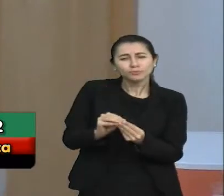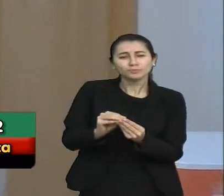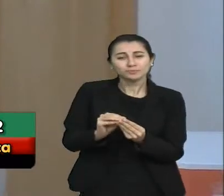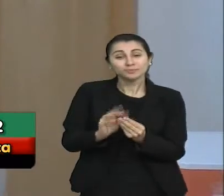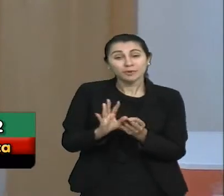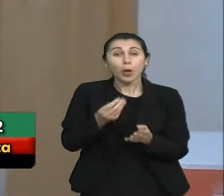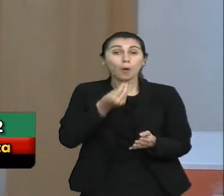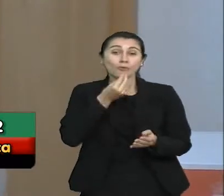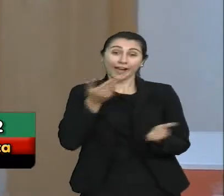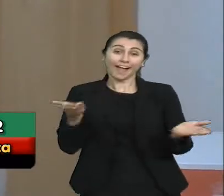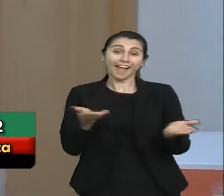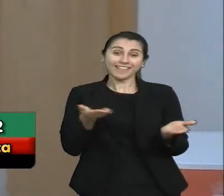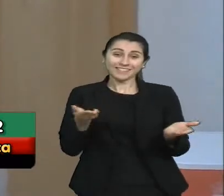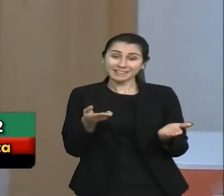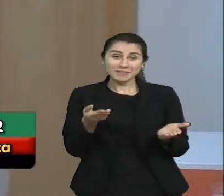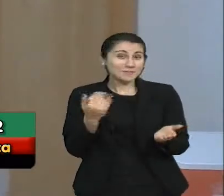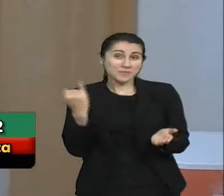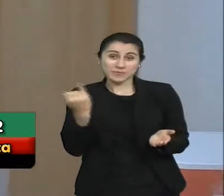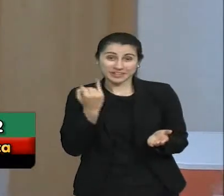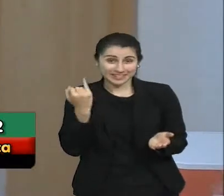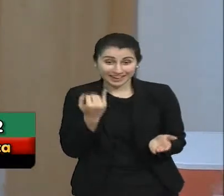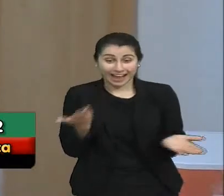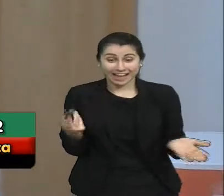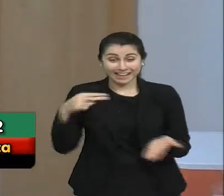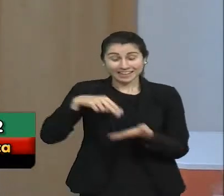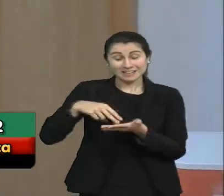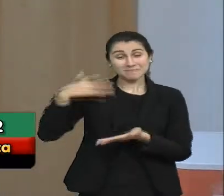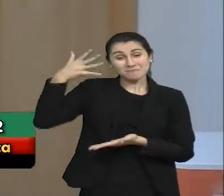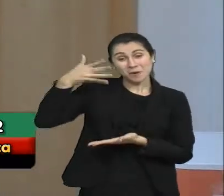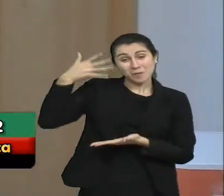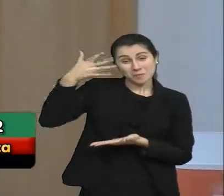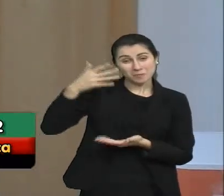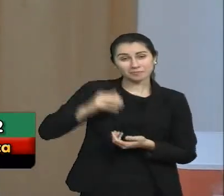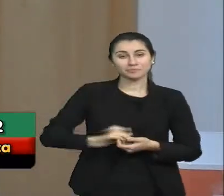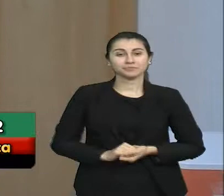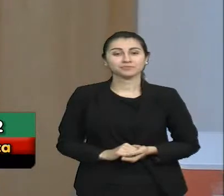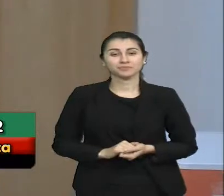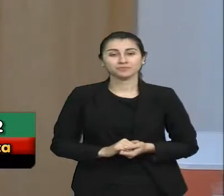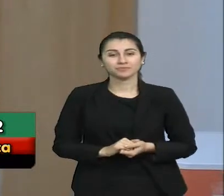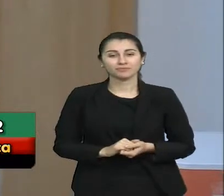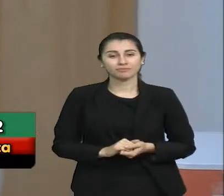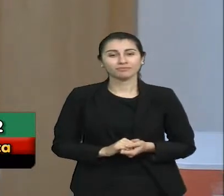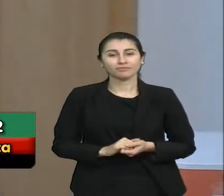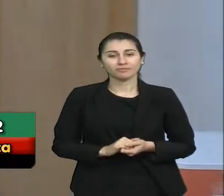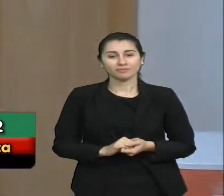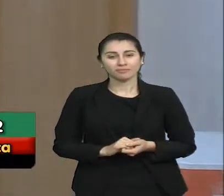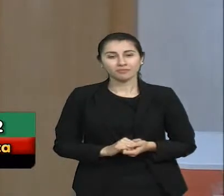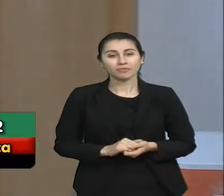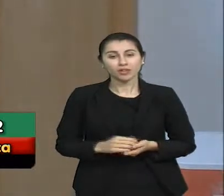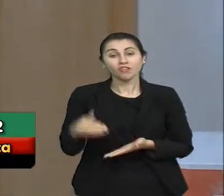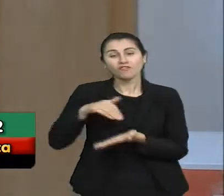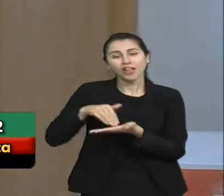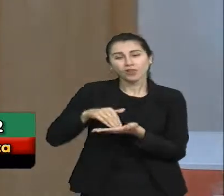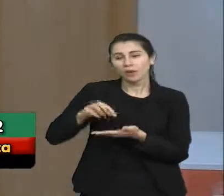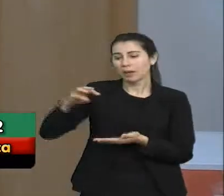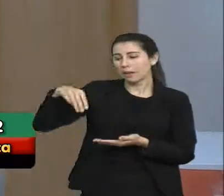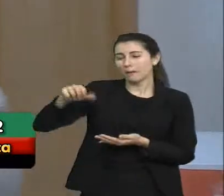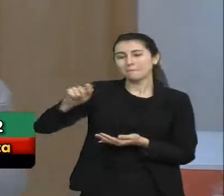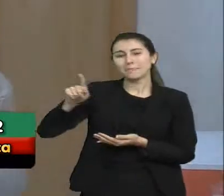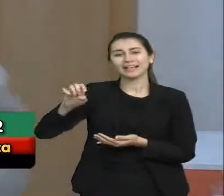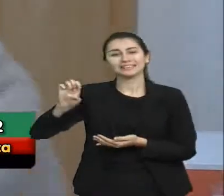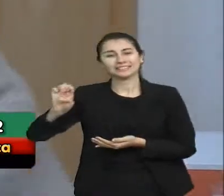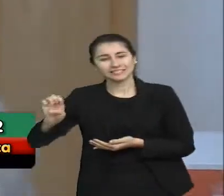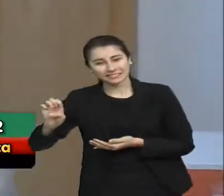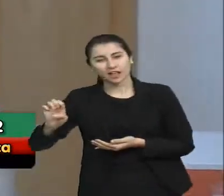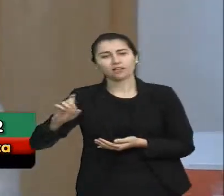essa oportunidade ímpar de estar aqui também com ela, a nossa sempre vereadora Mazé Favarão, a Secretaria da